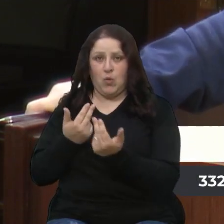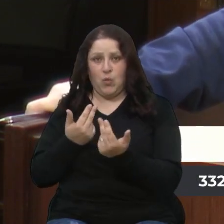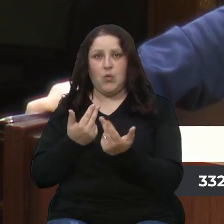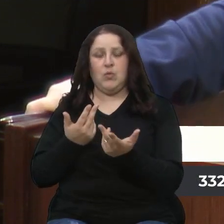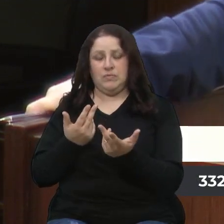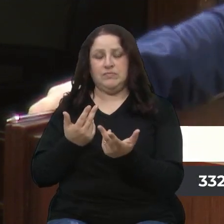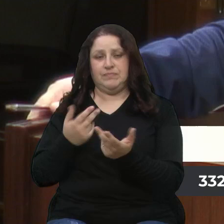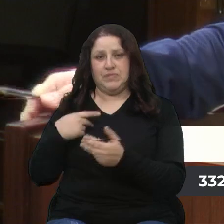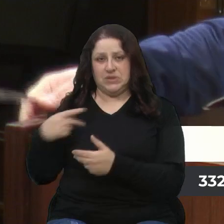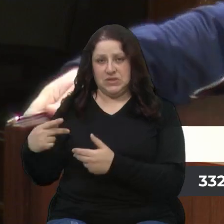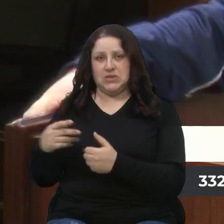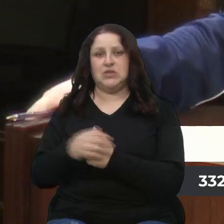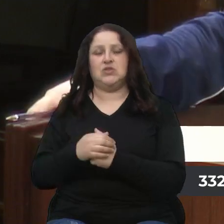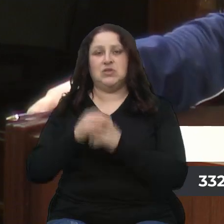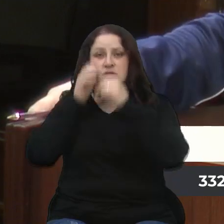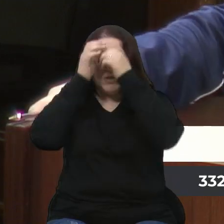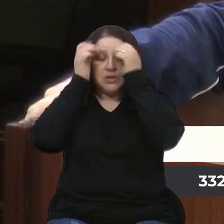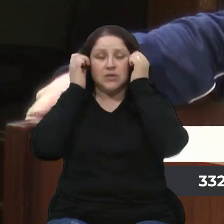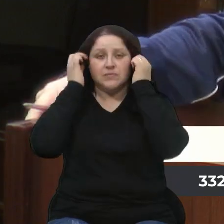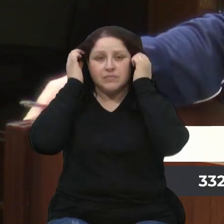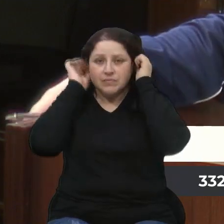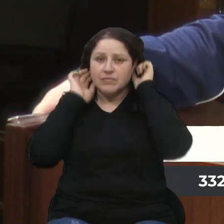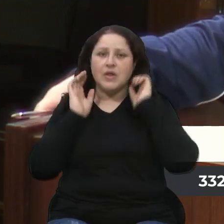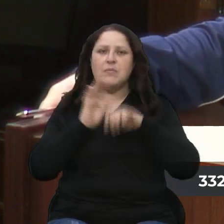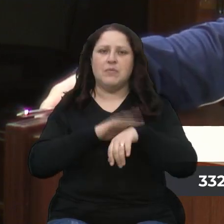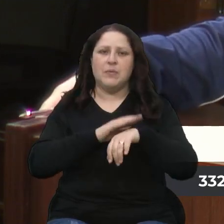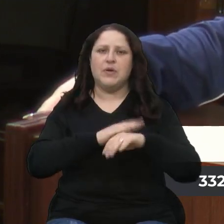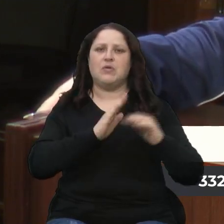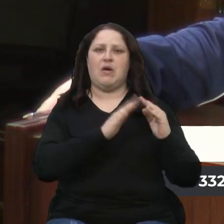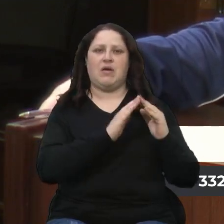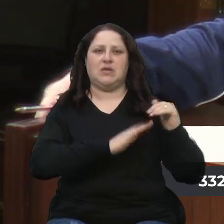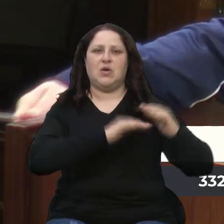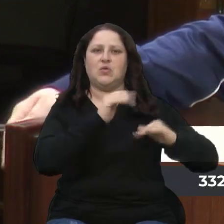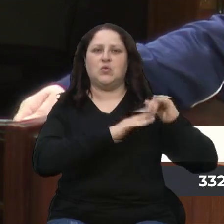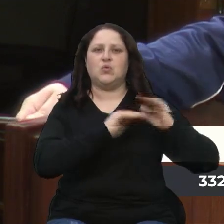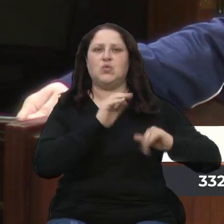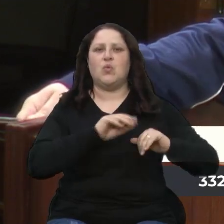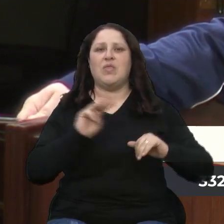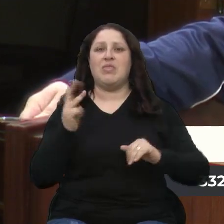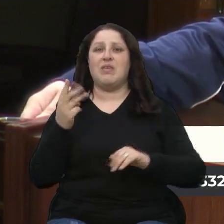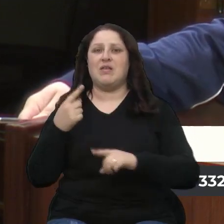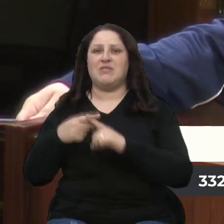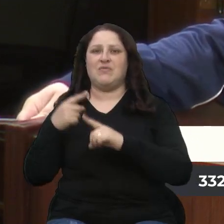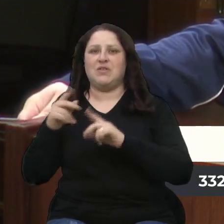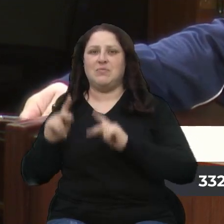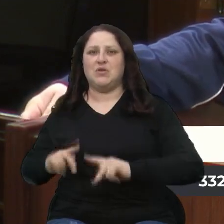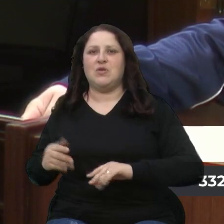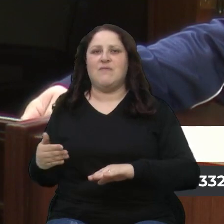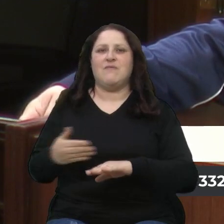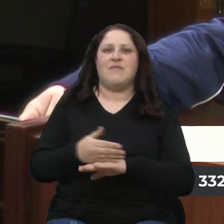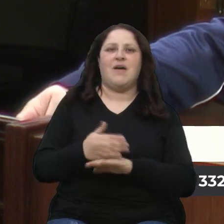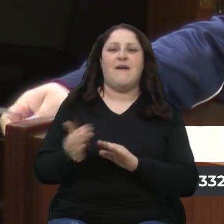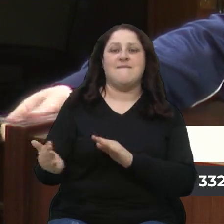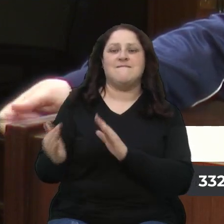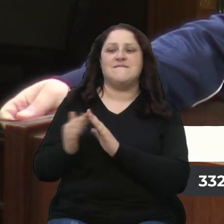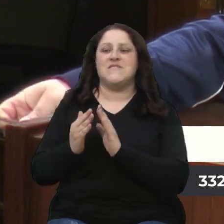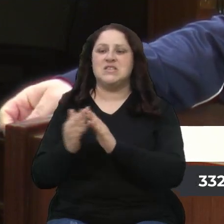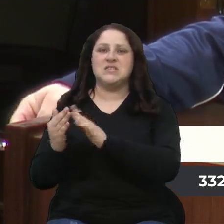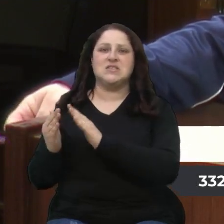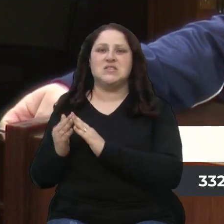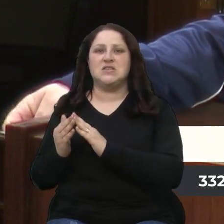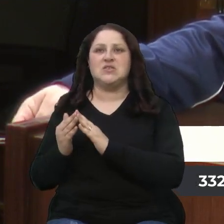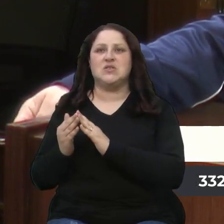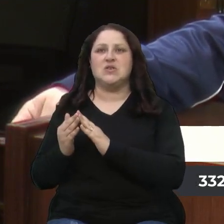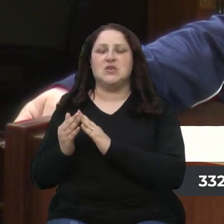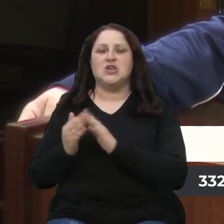presidente, enquanto estava sendo construída essa casa, por 3 vezes eles destruíram os pilares, vizinhos no entorno, fizeram até abaixo-assinado para ela